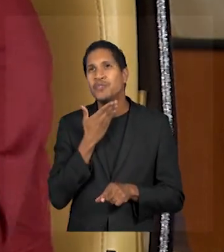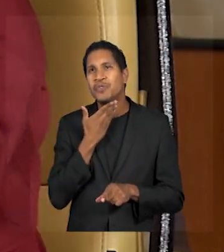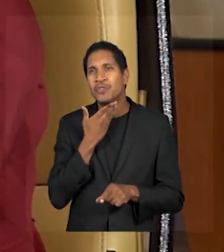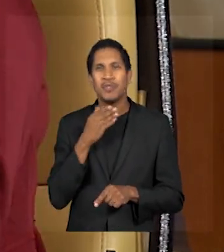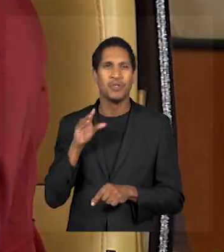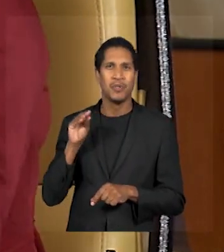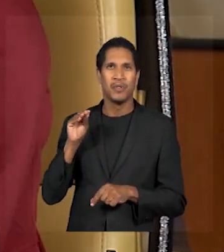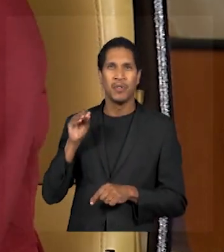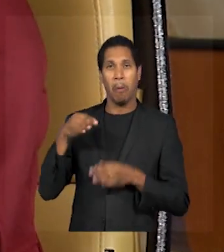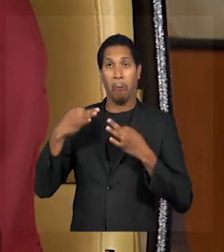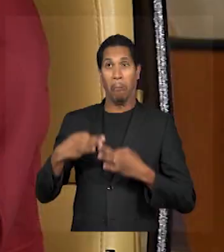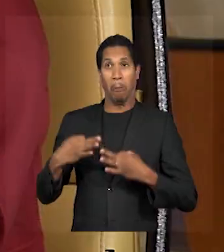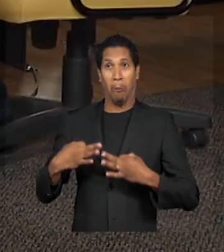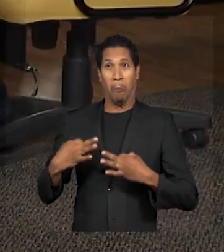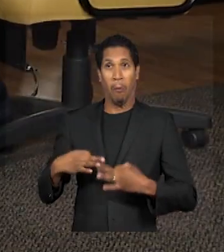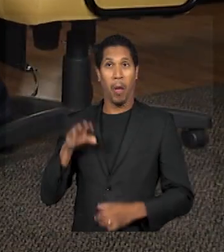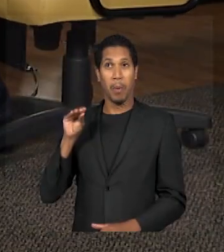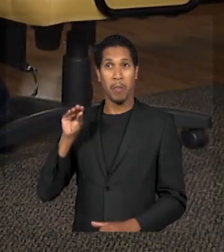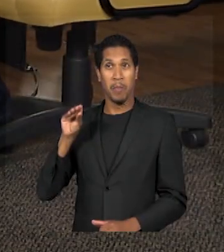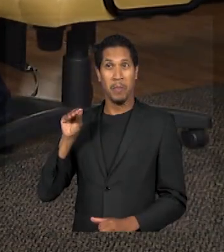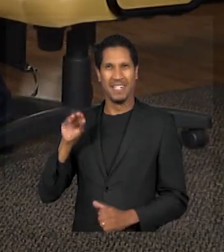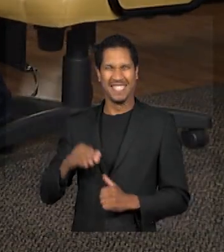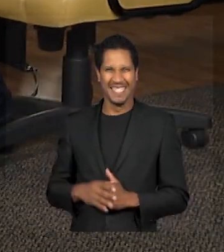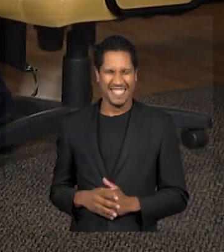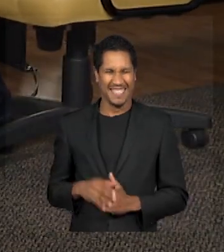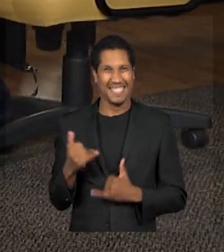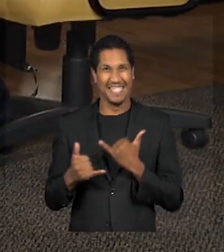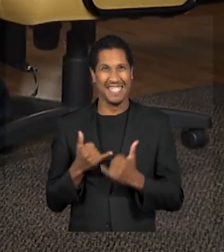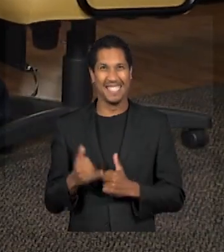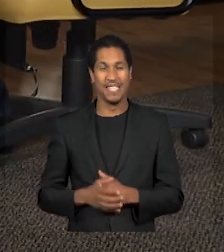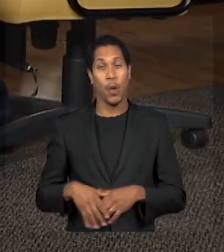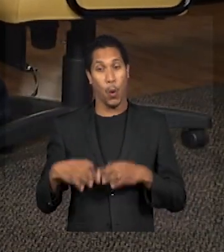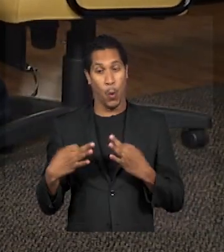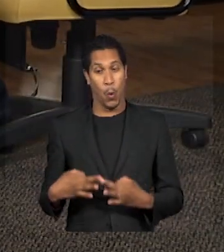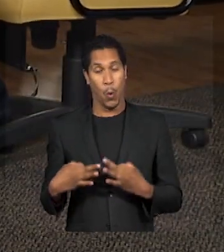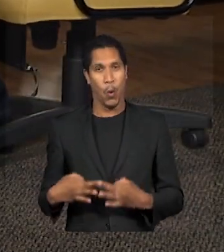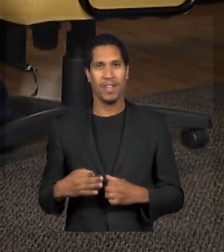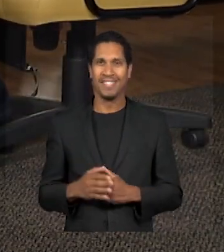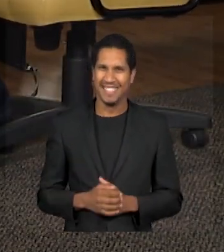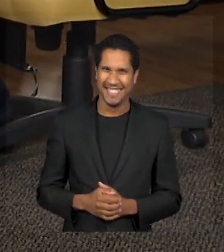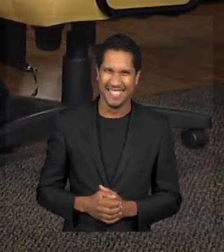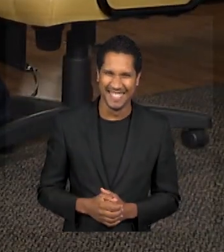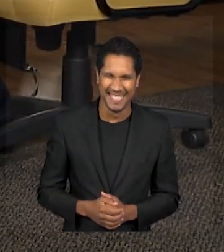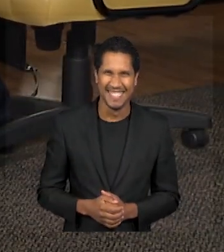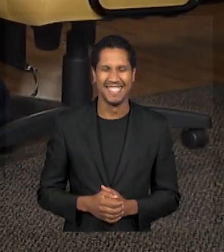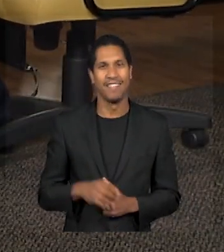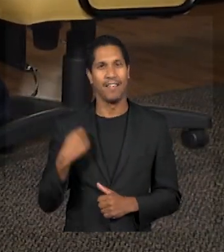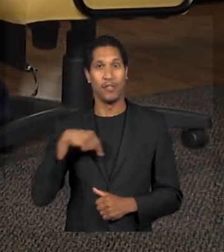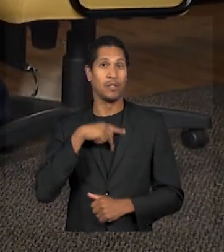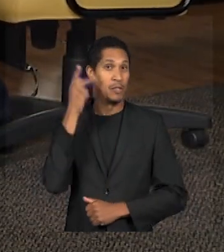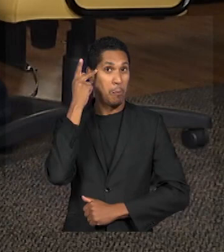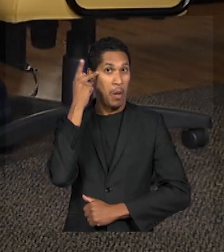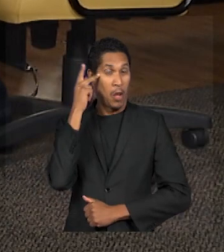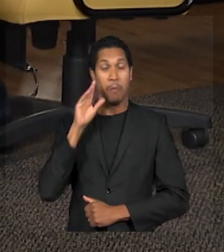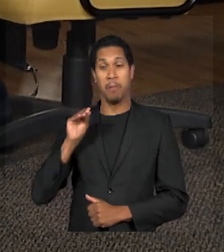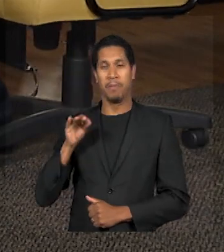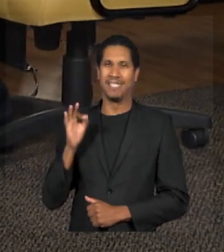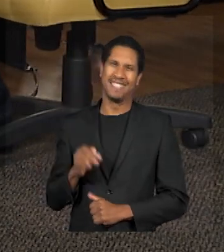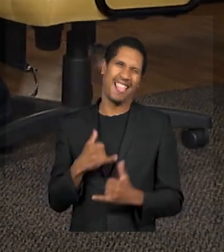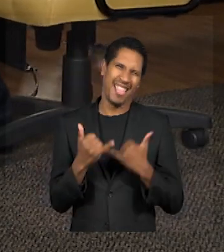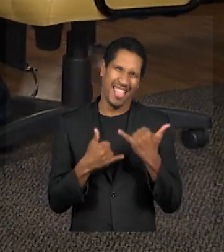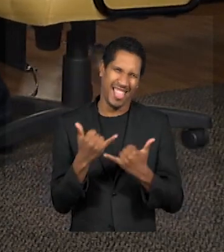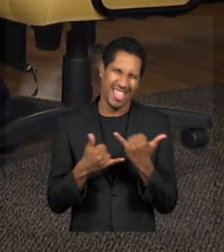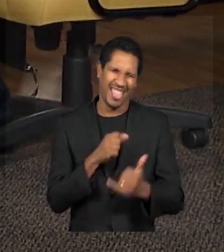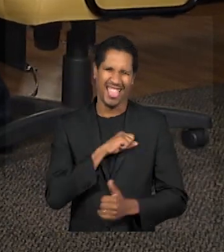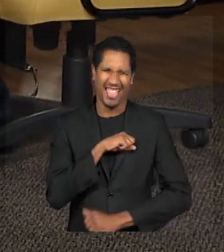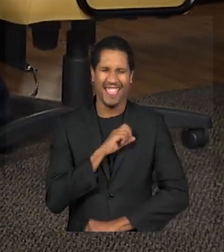A gente fala corretamente. O correto é? O correto é, né, como o paulistano fala, brincadeira,